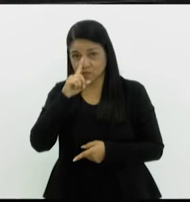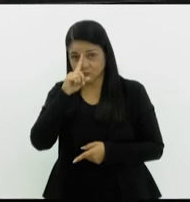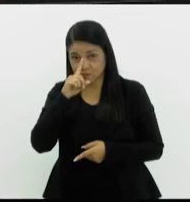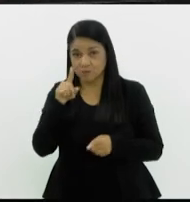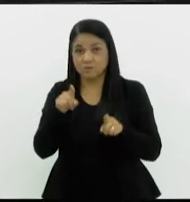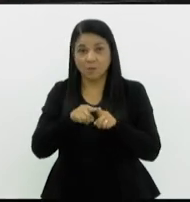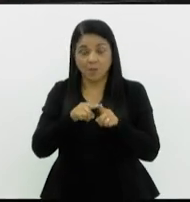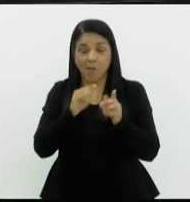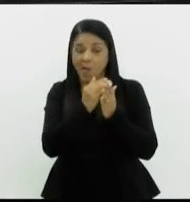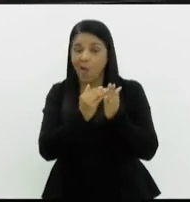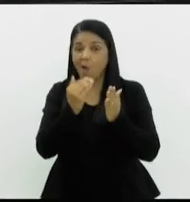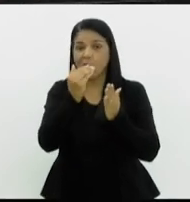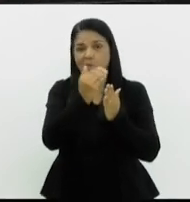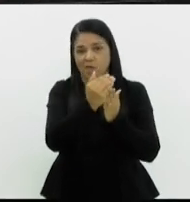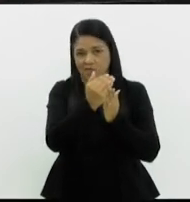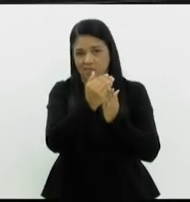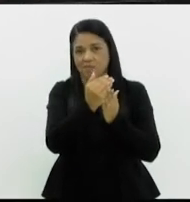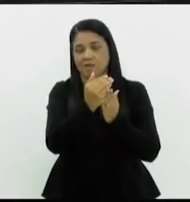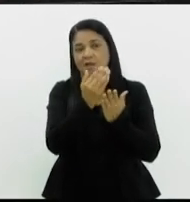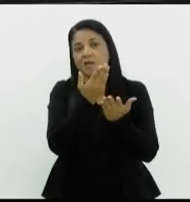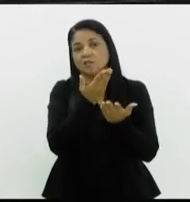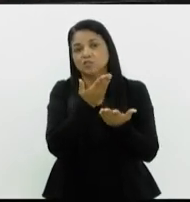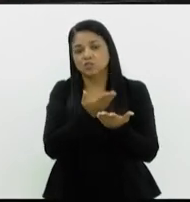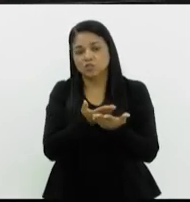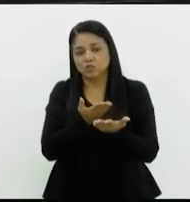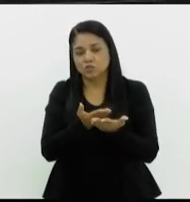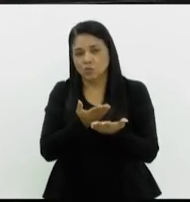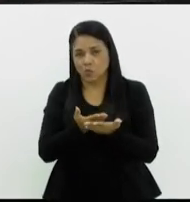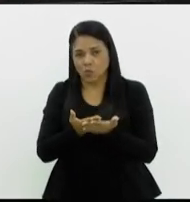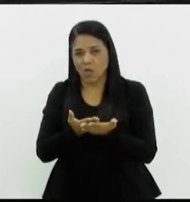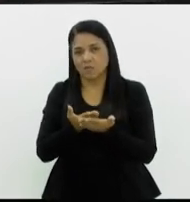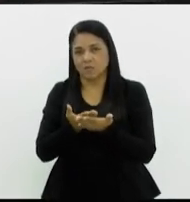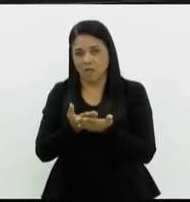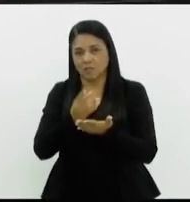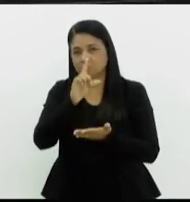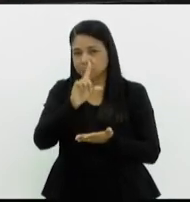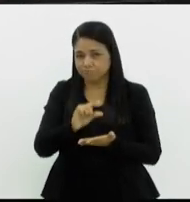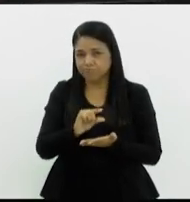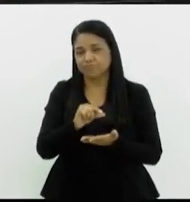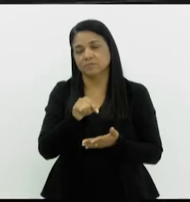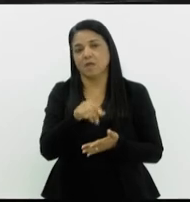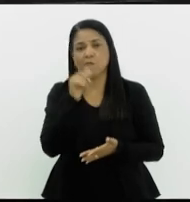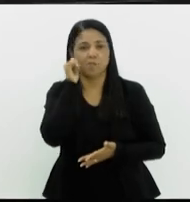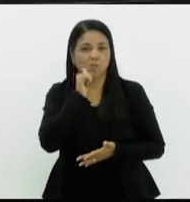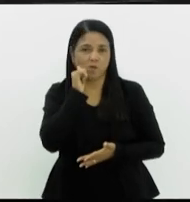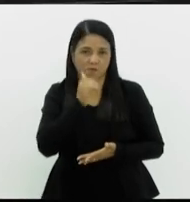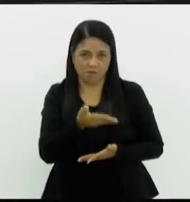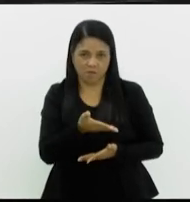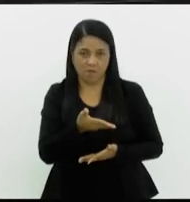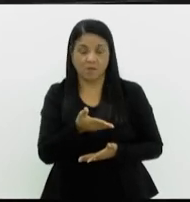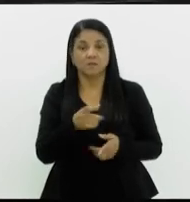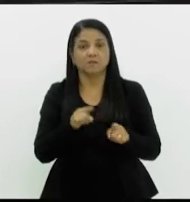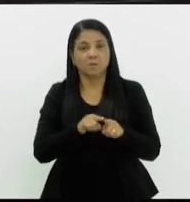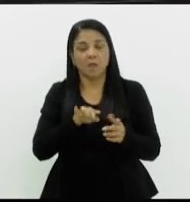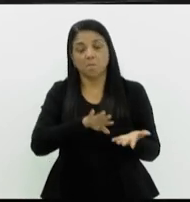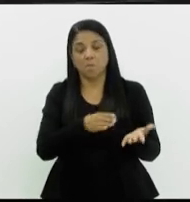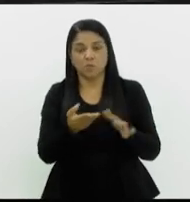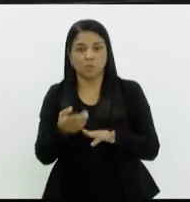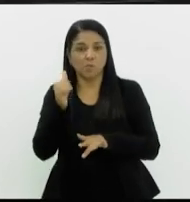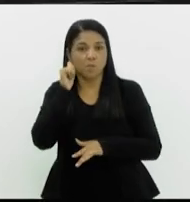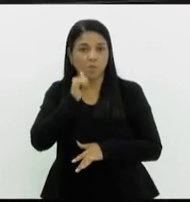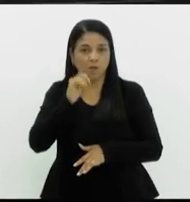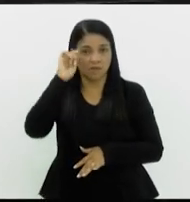aumenta quanto menor a escolaridade dessa mulher, além da mortalidade de mulheres negras